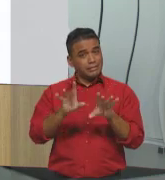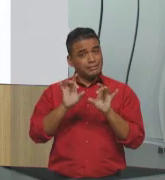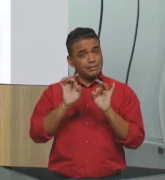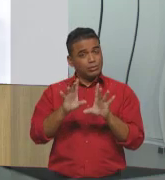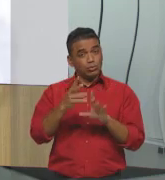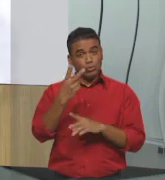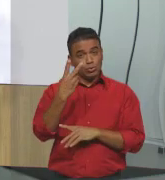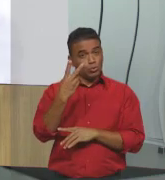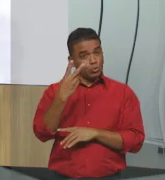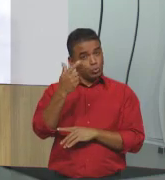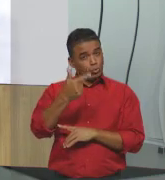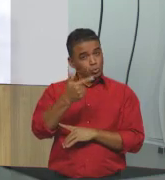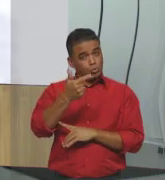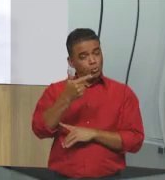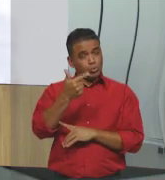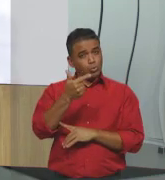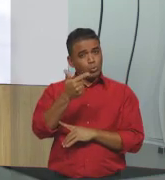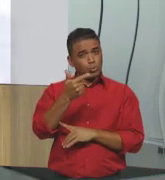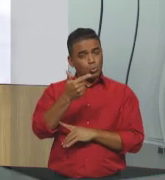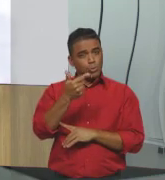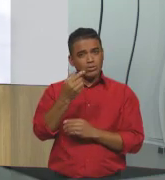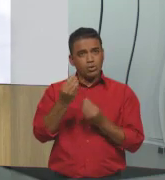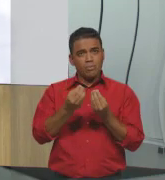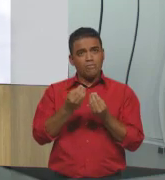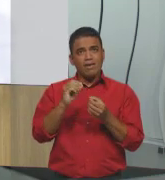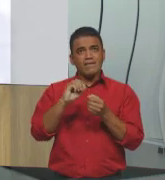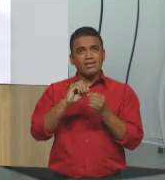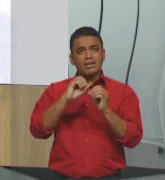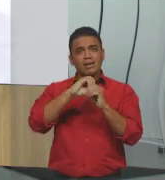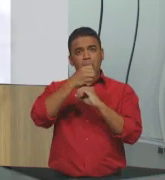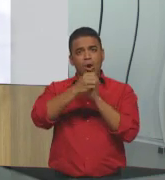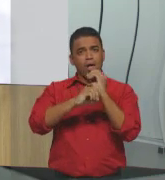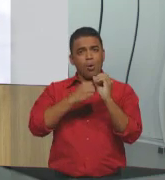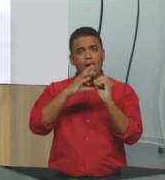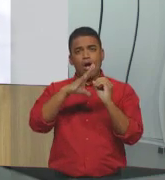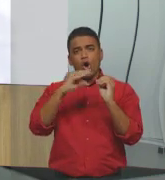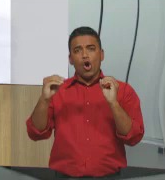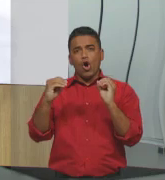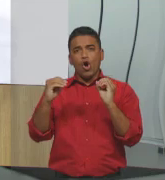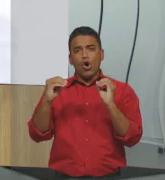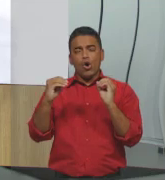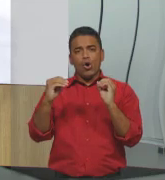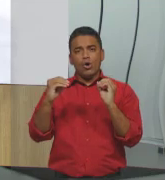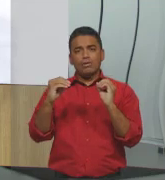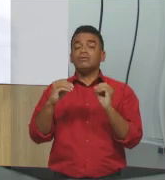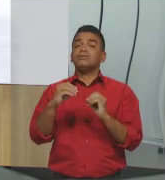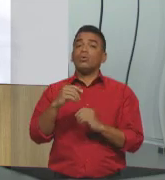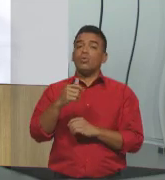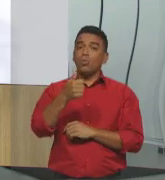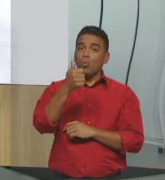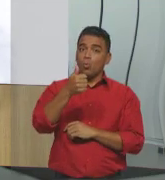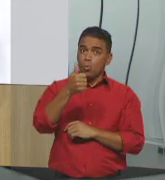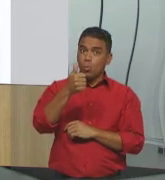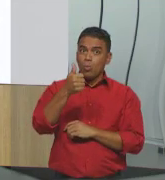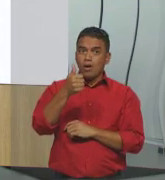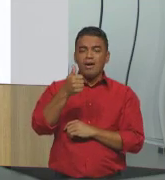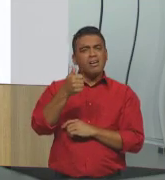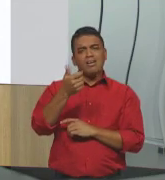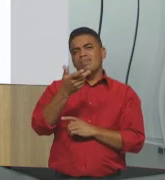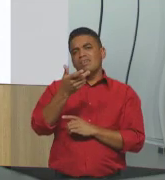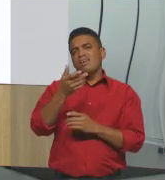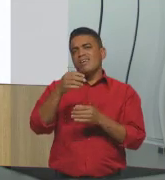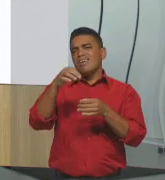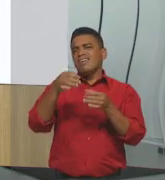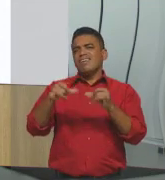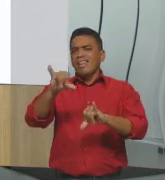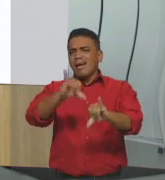bem específicas para a gente fazer essa clonagem molecular. Uma que nós chamamos de in vitro e